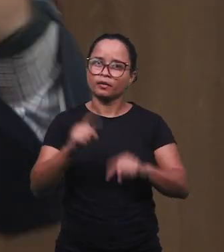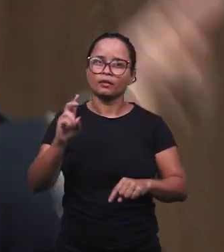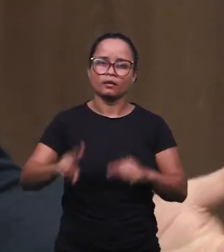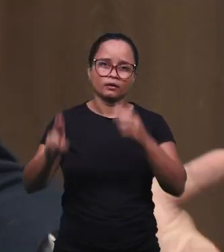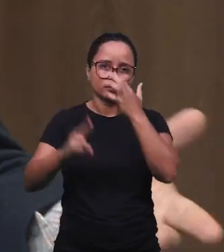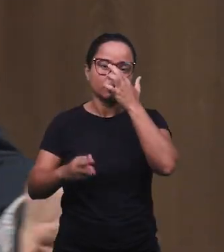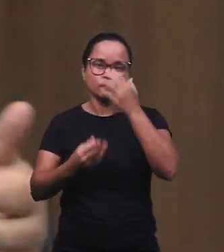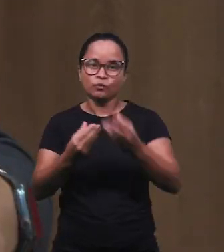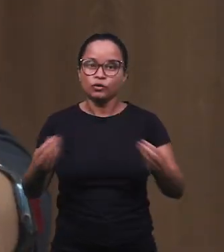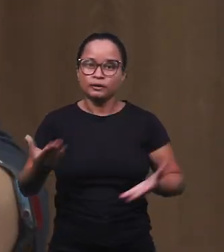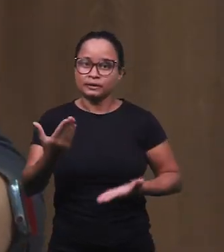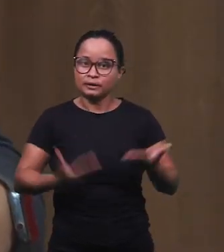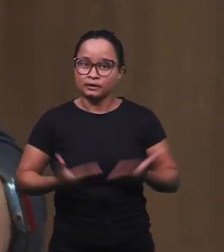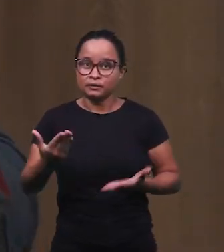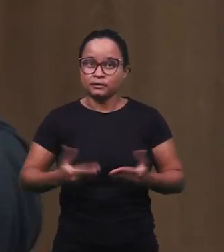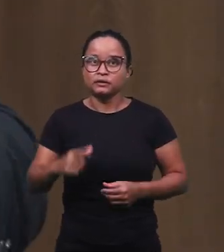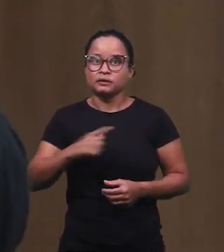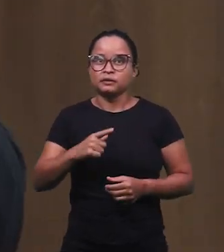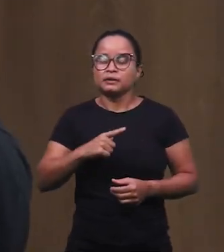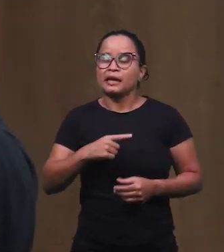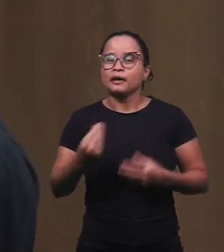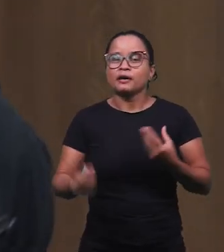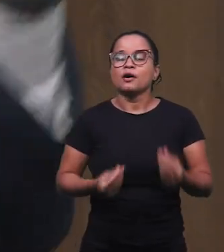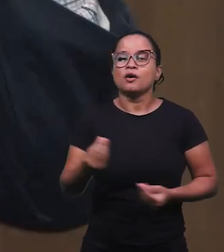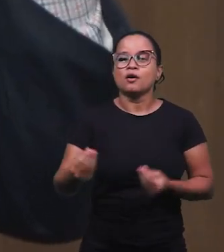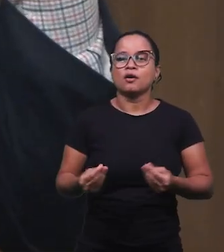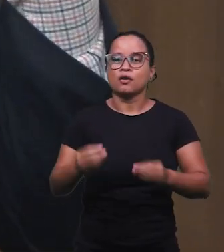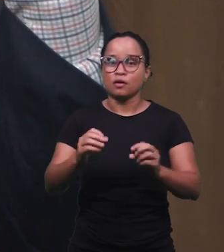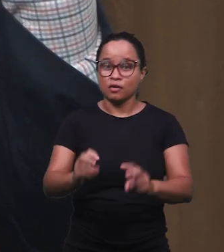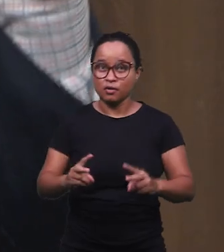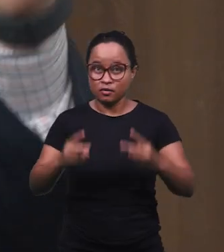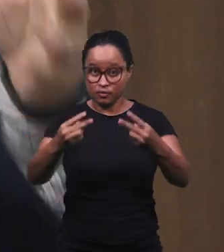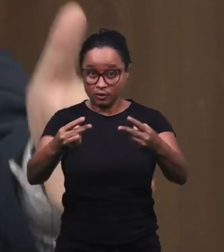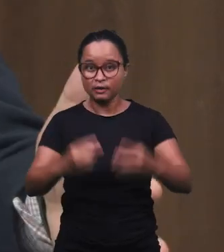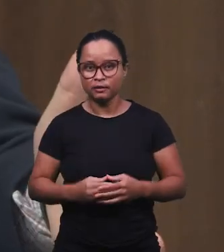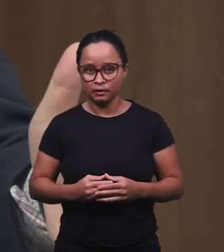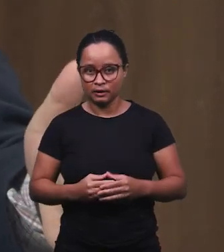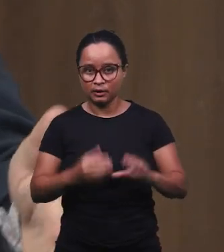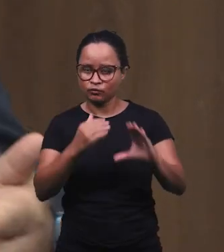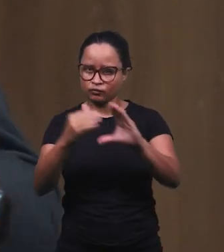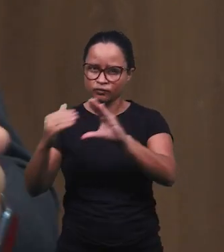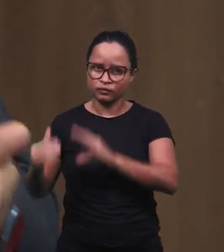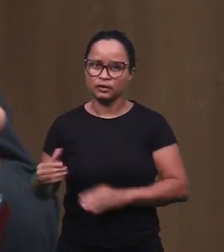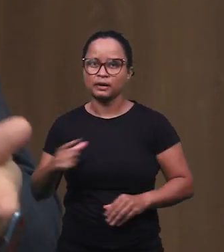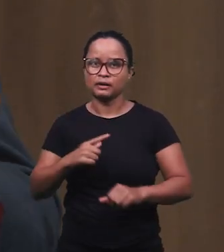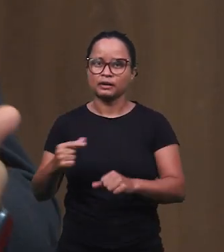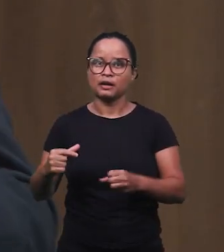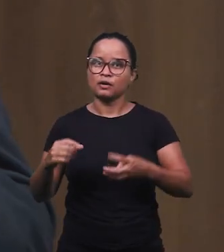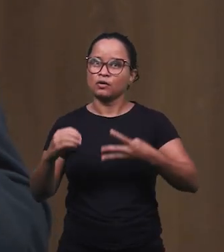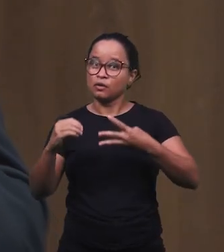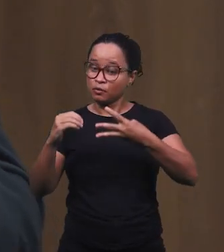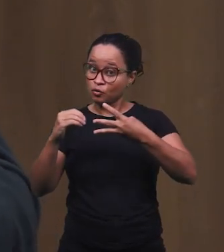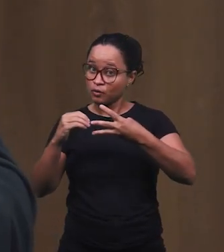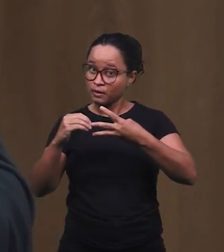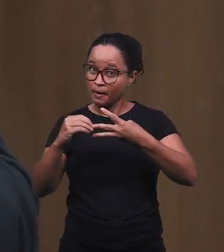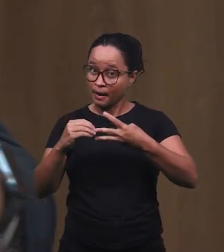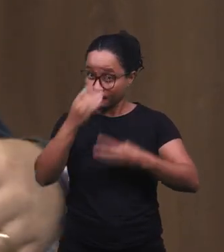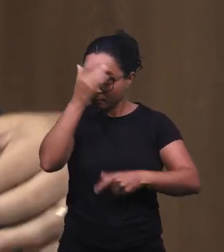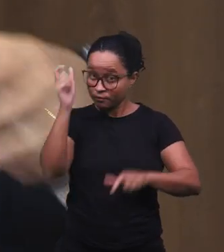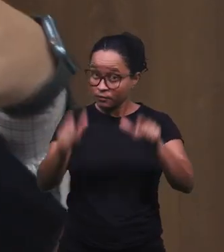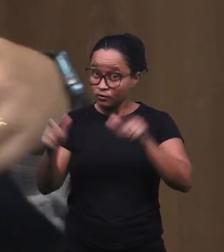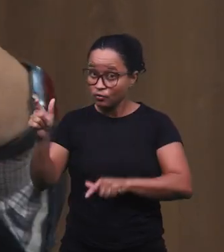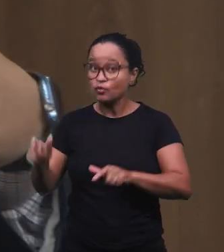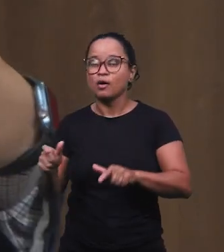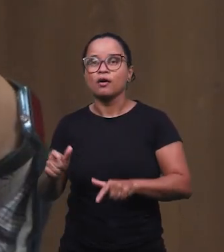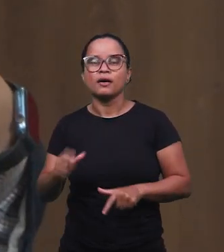tem muitos irmãos nossos que colocam o link eu já mandei em todos os grupos, bota no status, porque as pessoas elas veem o status. Por incrível que